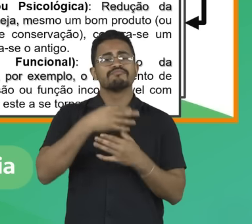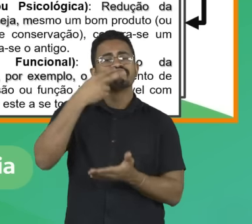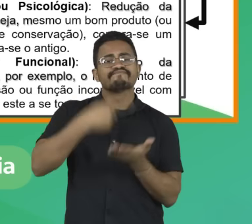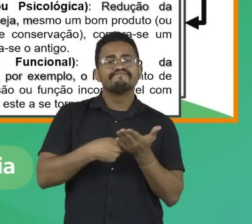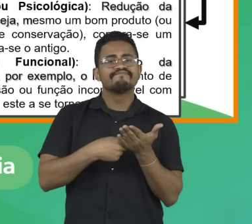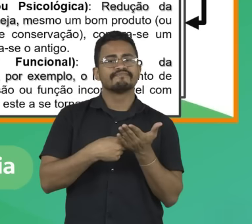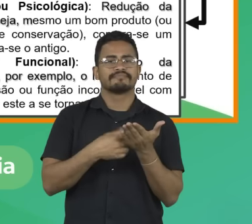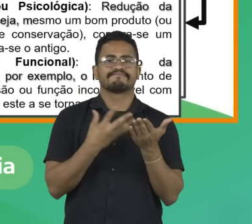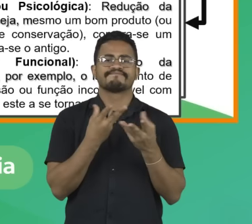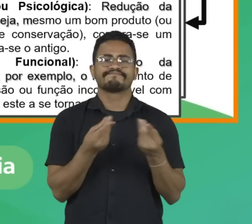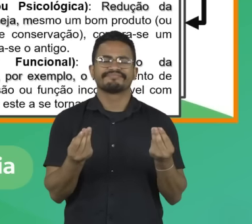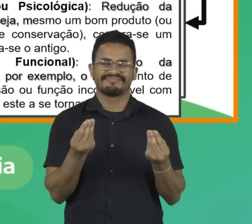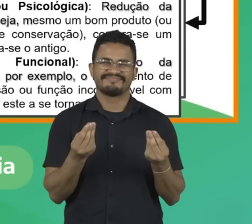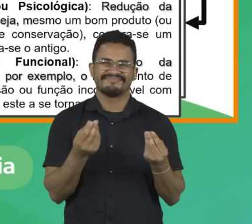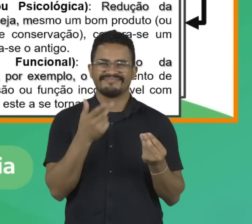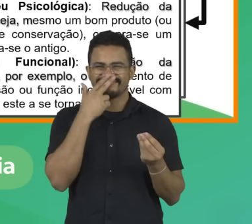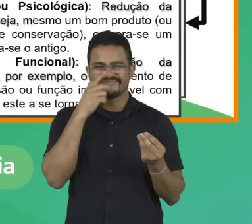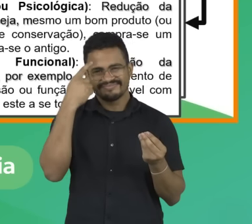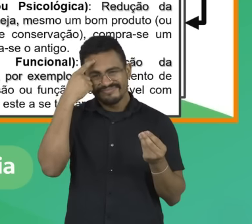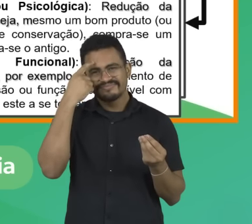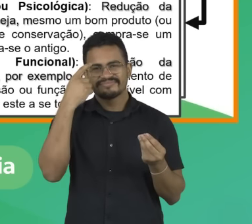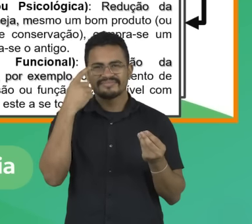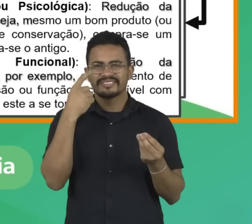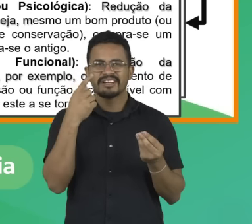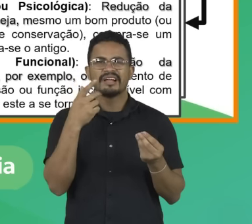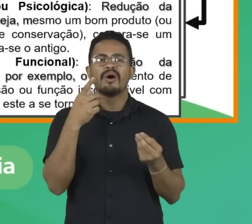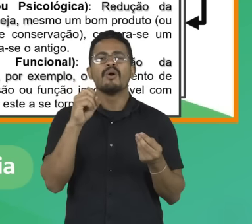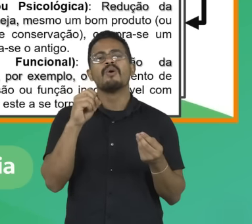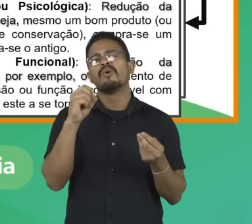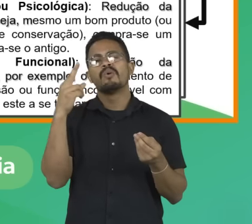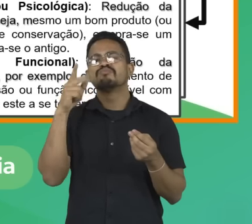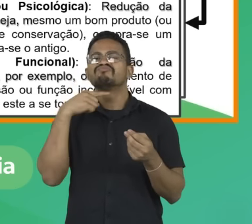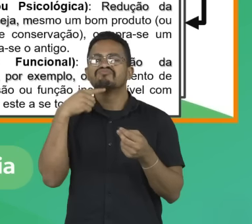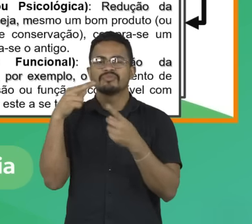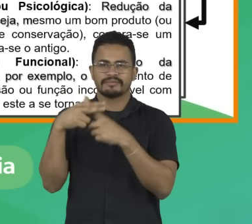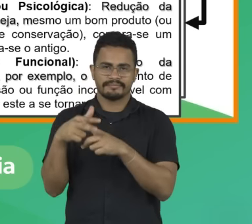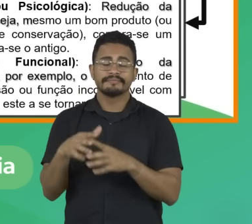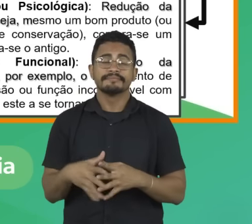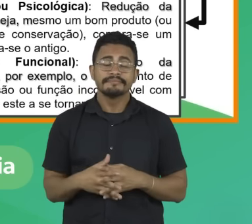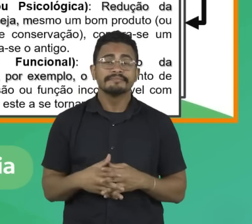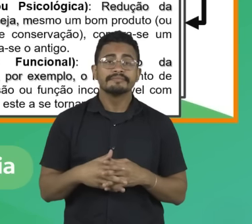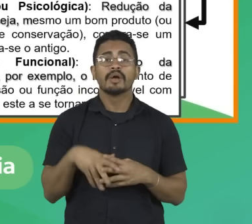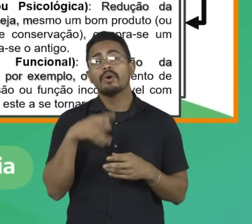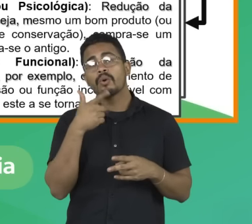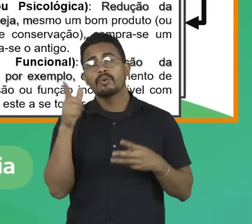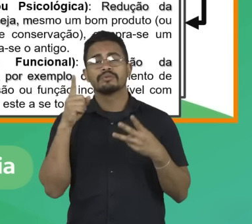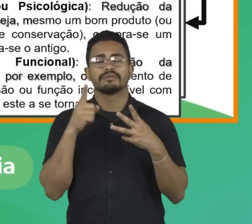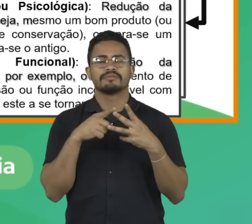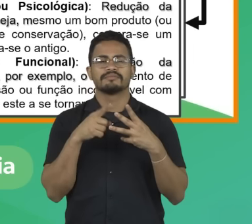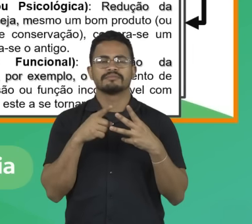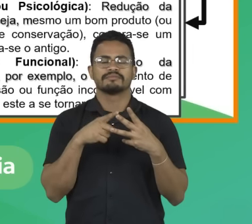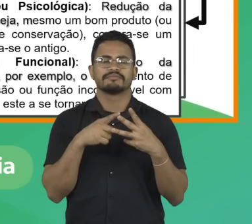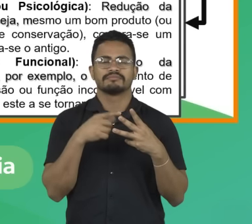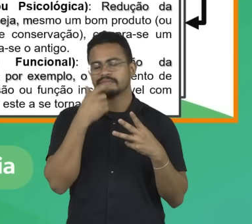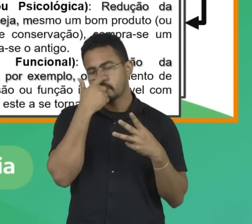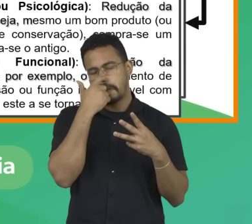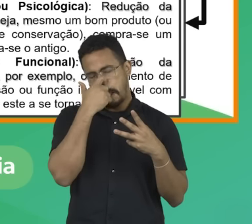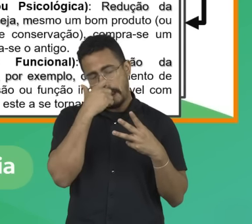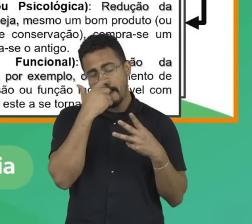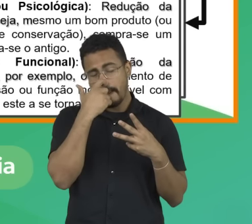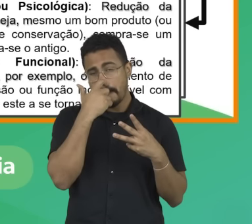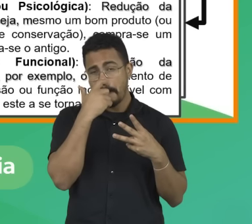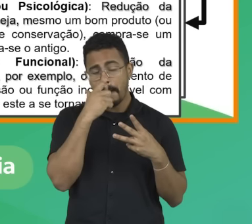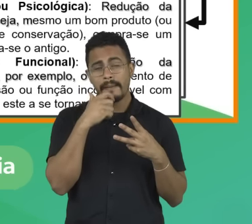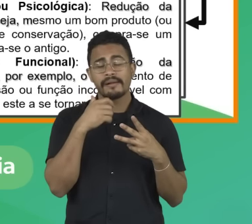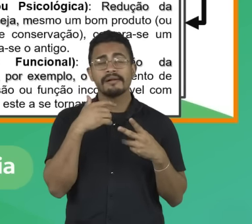programado para se quebrar ou se tornar inutilizado depois de um tempo. Uma outra forma de obsolescência programada ou planejada são as